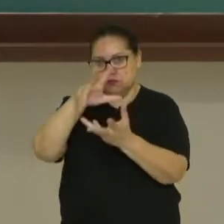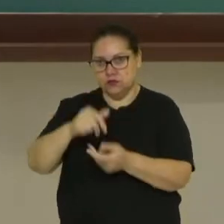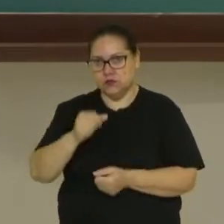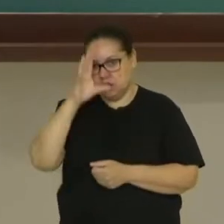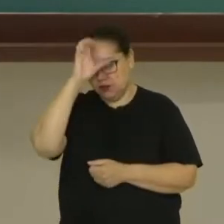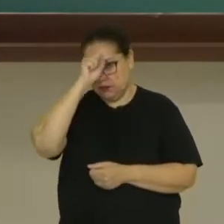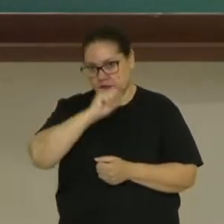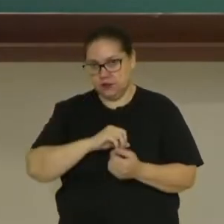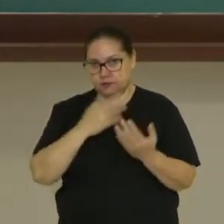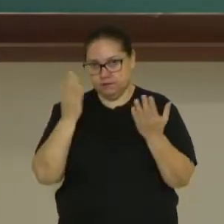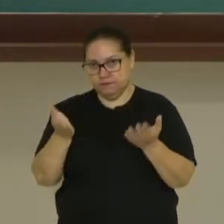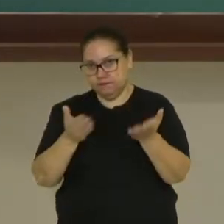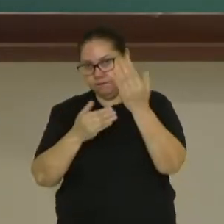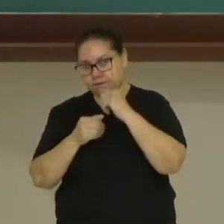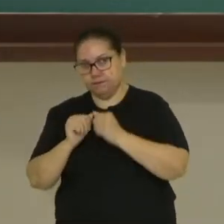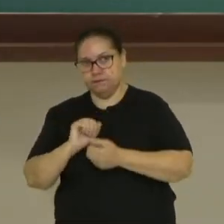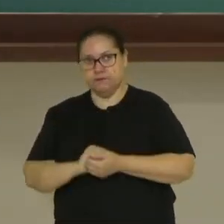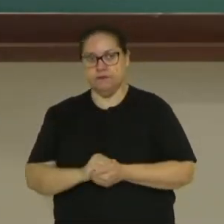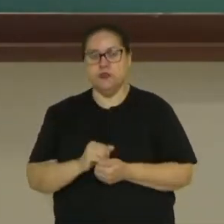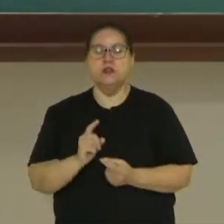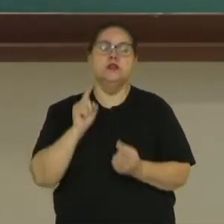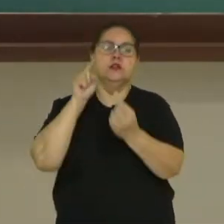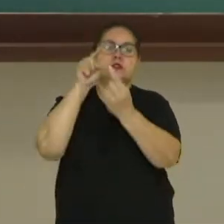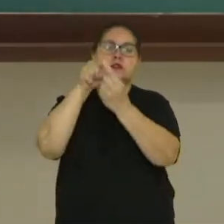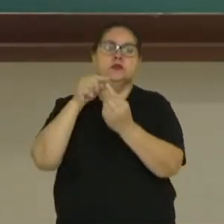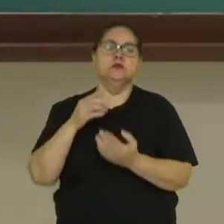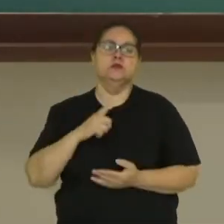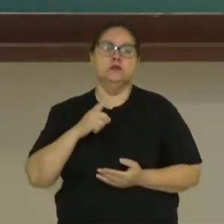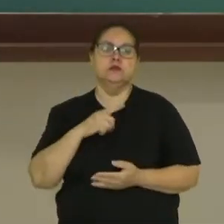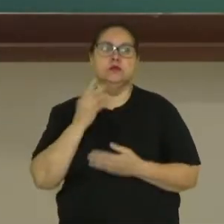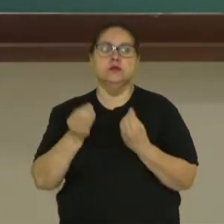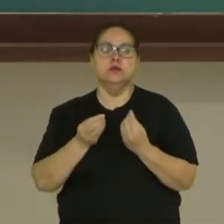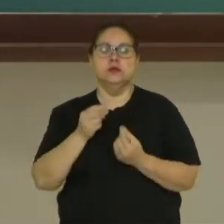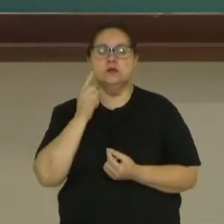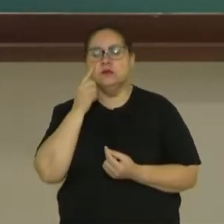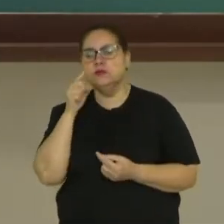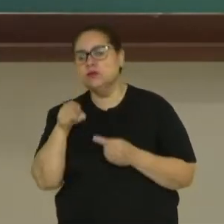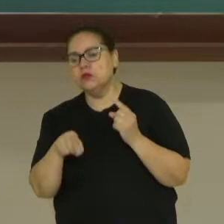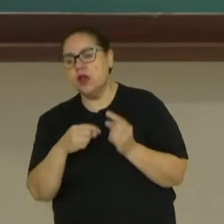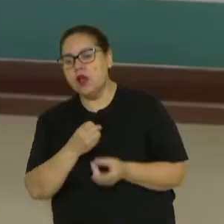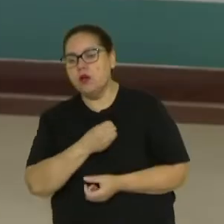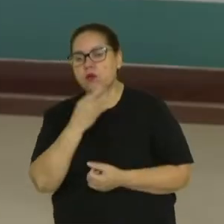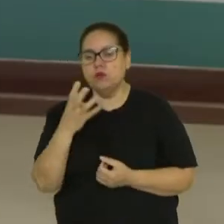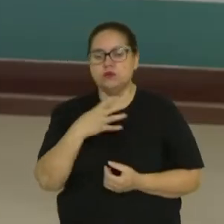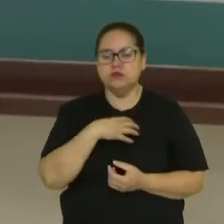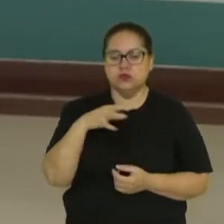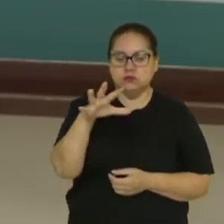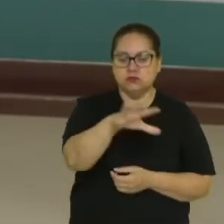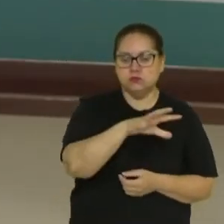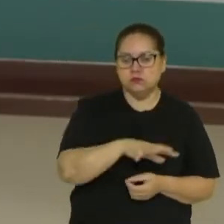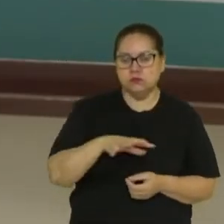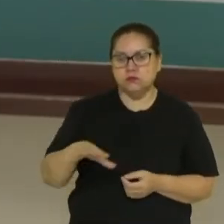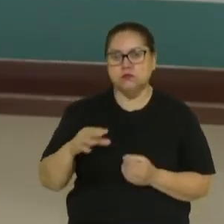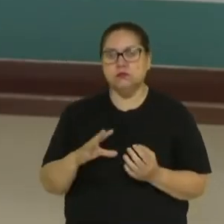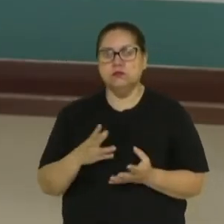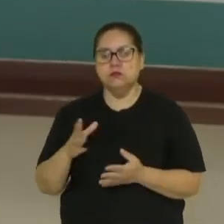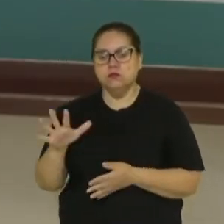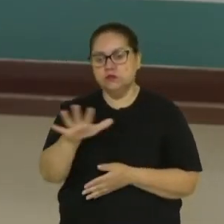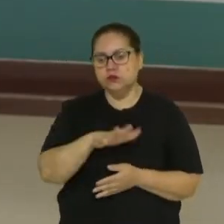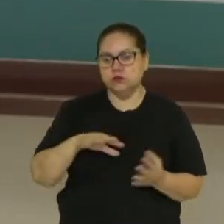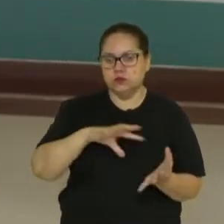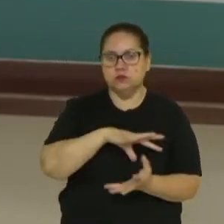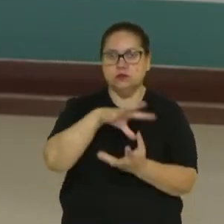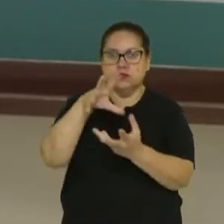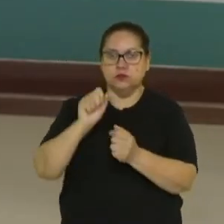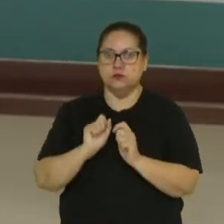aprender então? Vamos lá. Então o objetivo então que nós temos é identificar algumas formas de regionalização do espaço